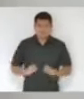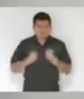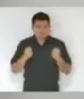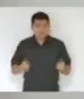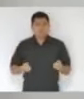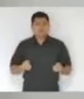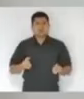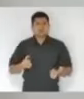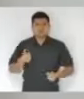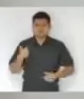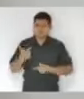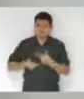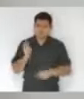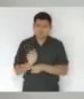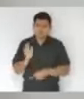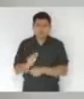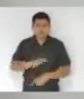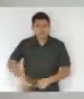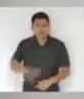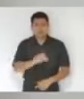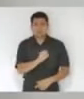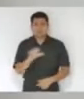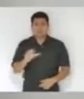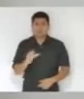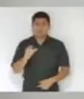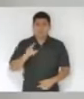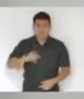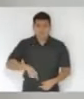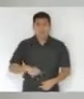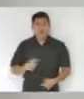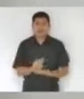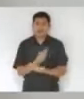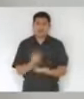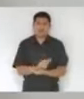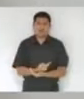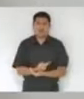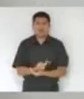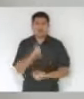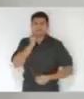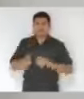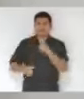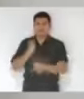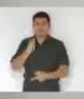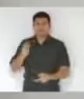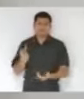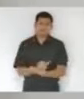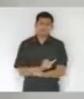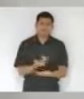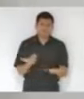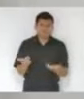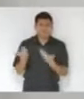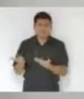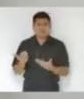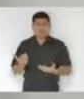para desenvolver toda a Santa Catarina. Então é injusto fazer críticas infundadas. É injusto criar o